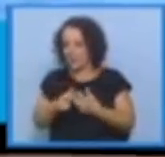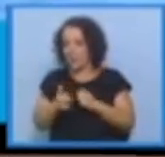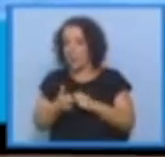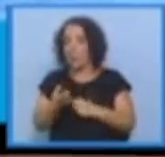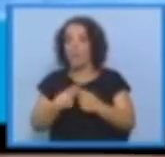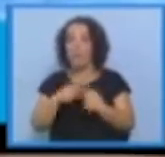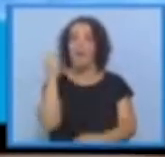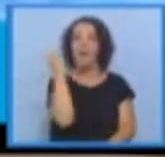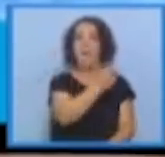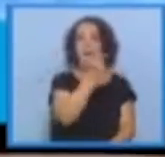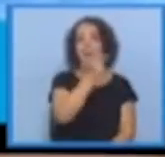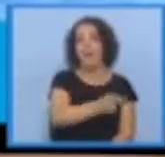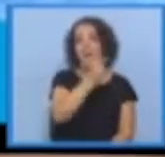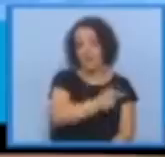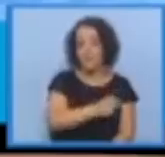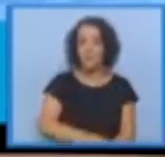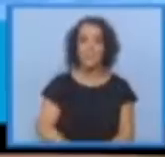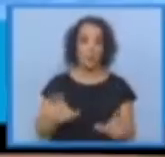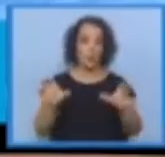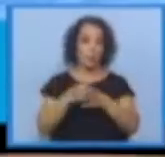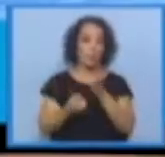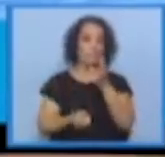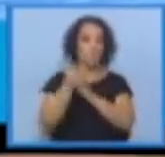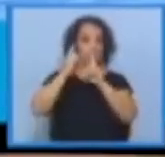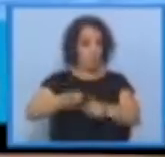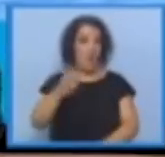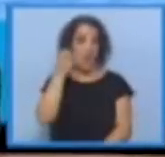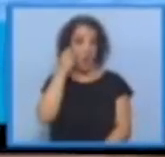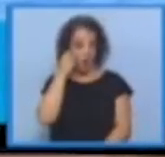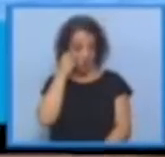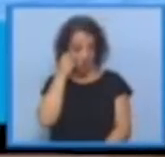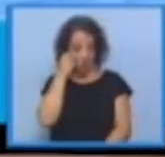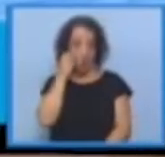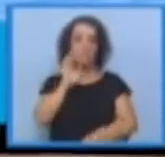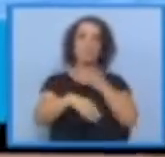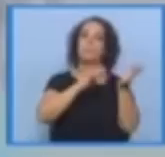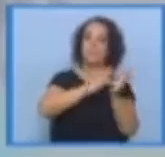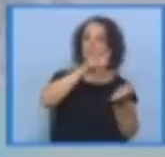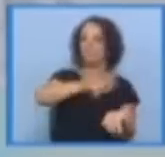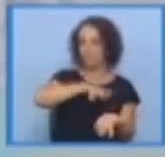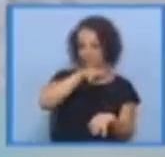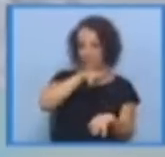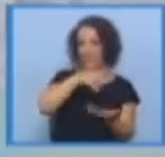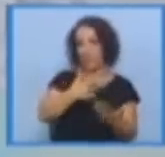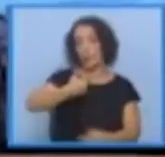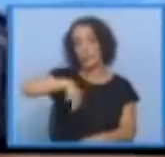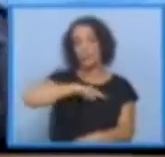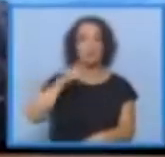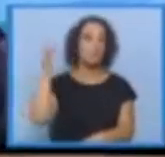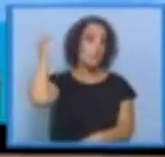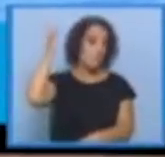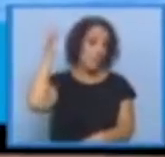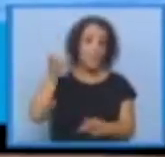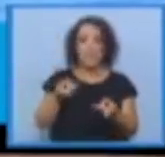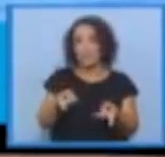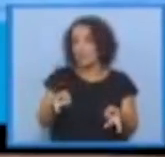de ficar lá. E a comunidade começou em Angola, foi aprovada no Brasil. E então somos padres que estamos